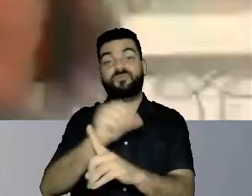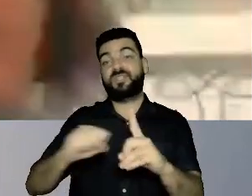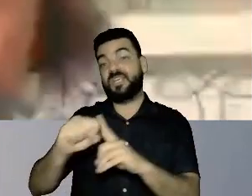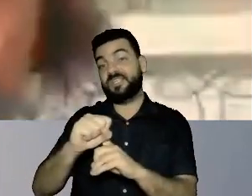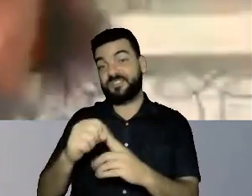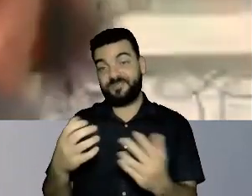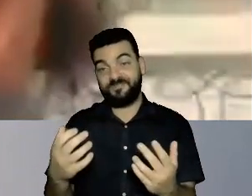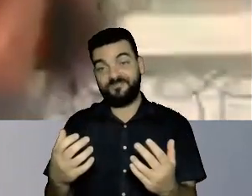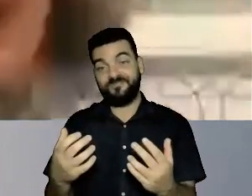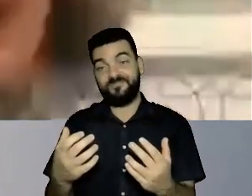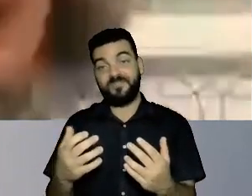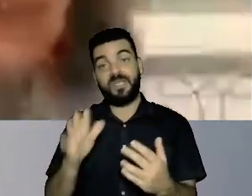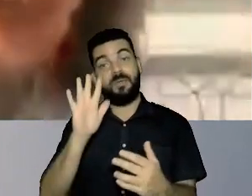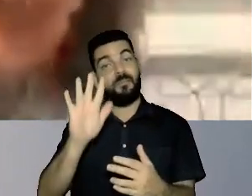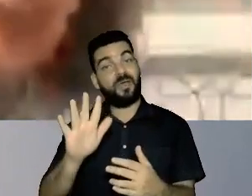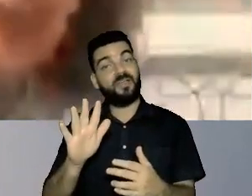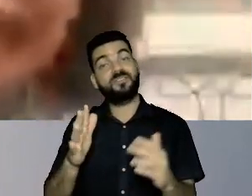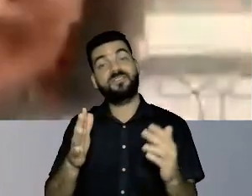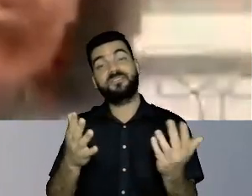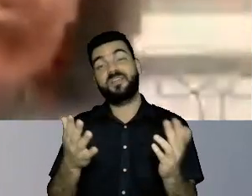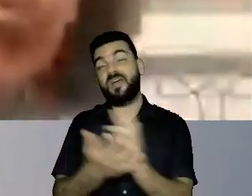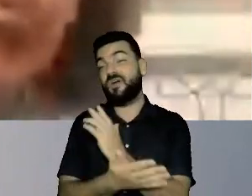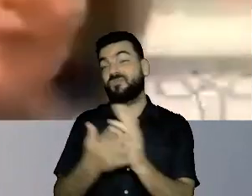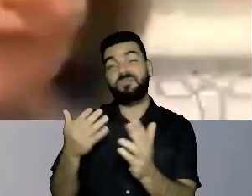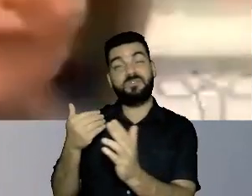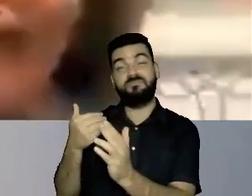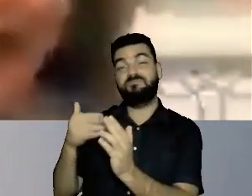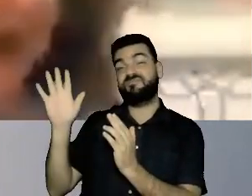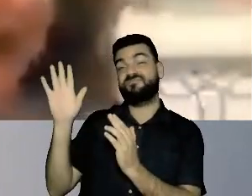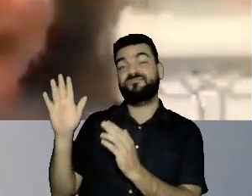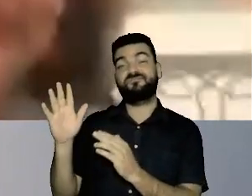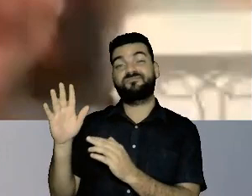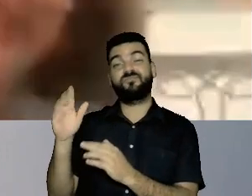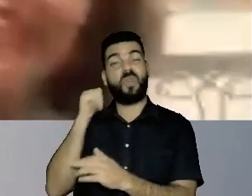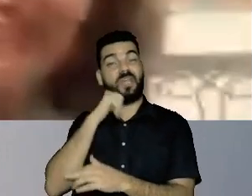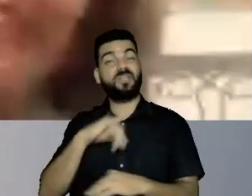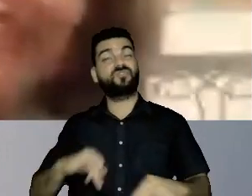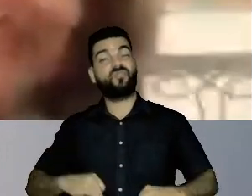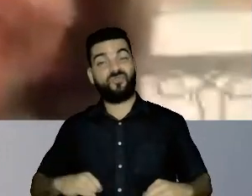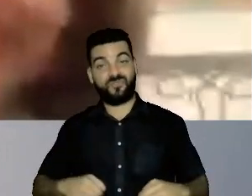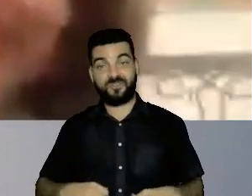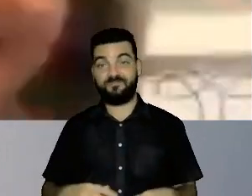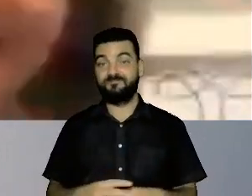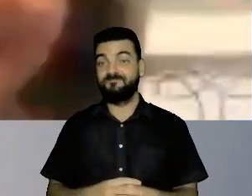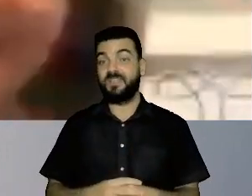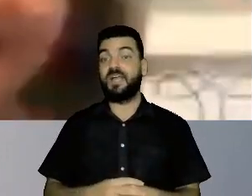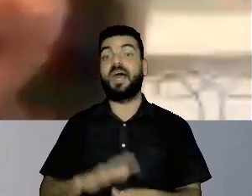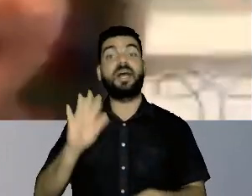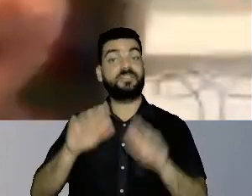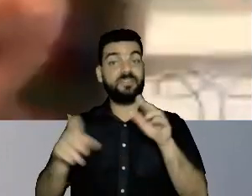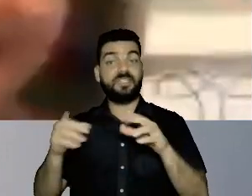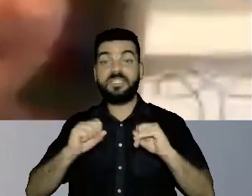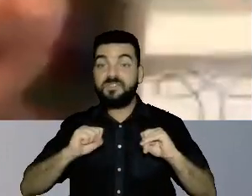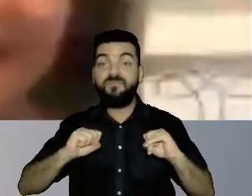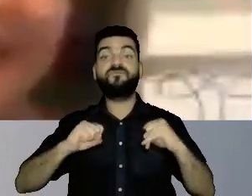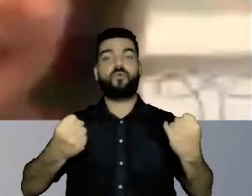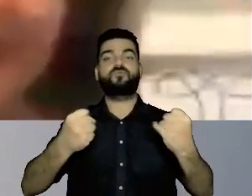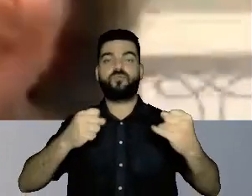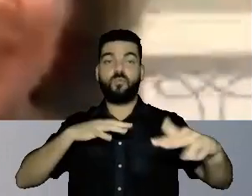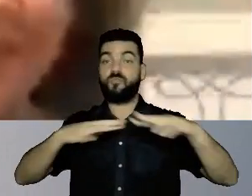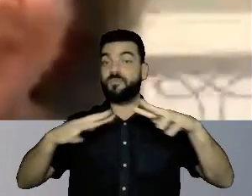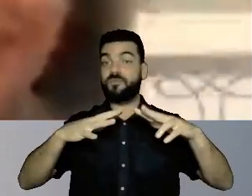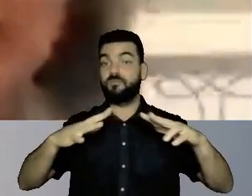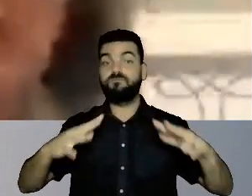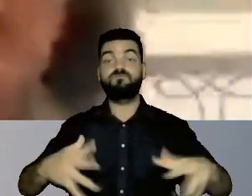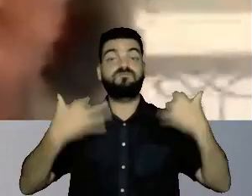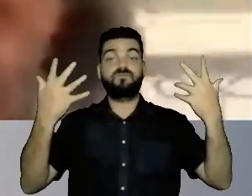das mulheres se apresentarem, ou de serem lembradas, ou de serem marcadas, e elas estão de fora novamente, ou